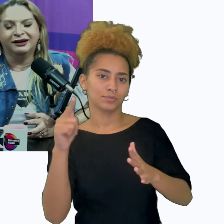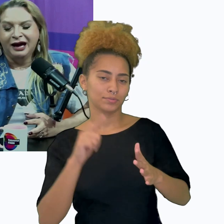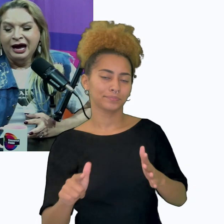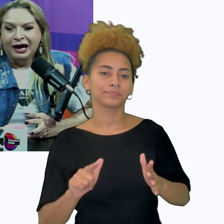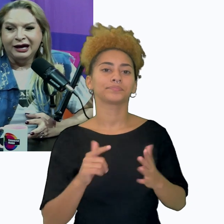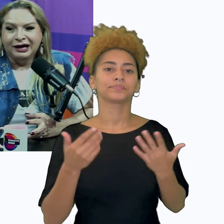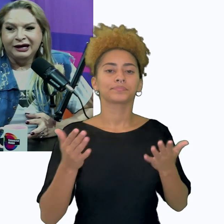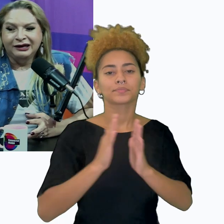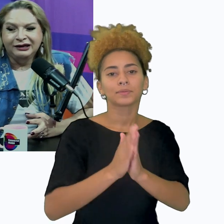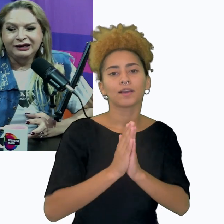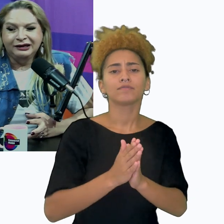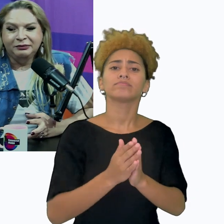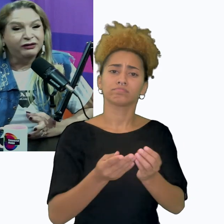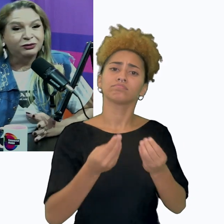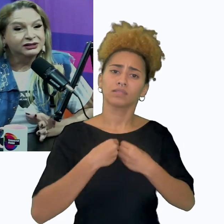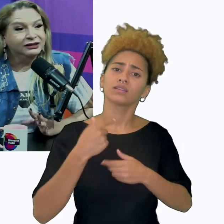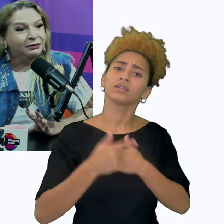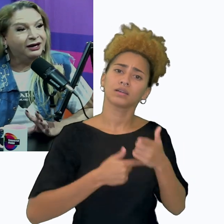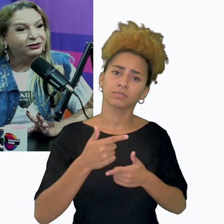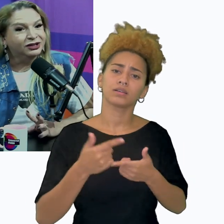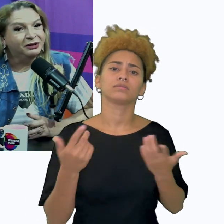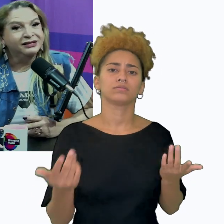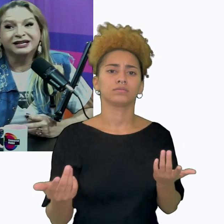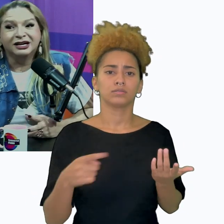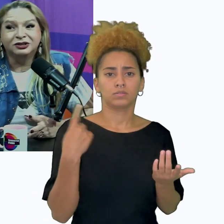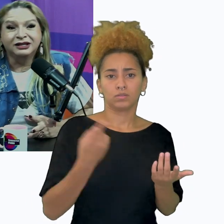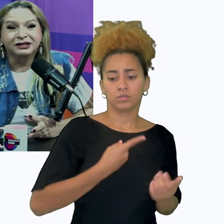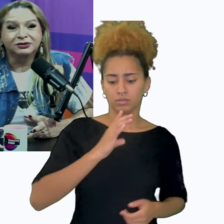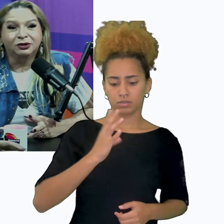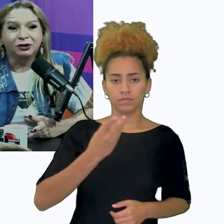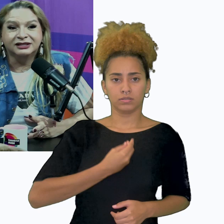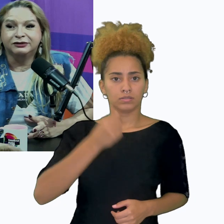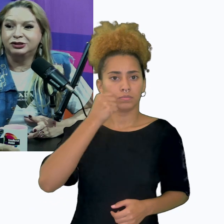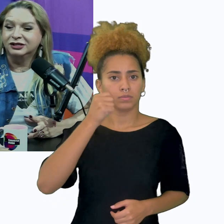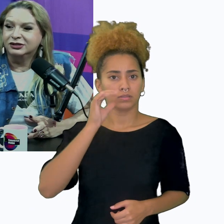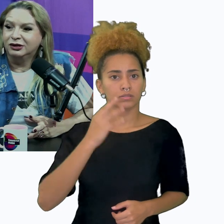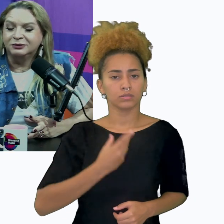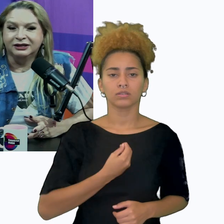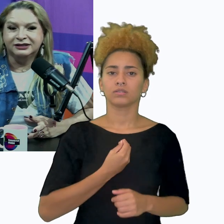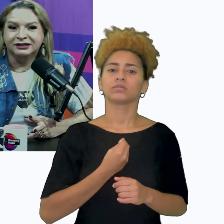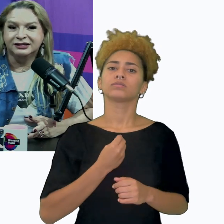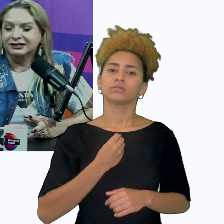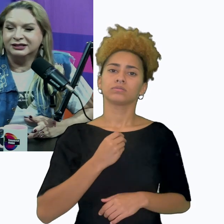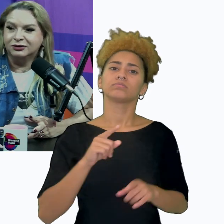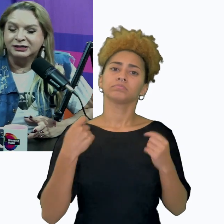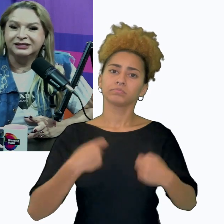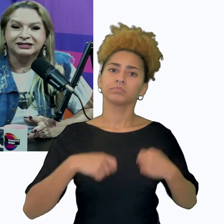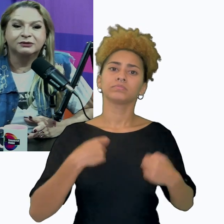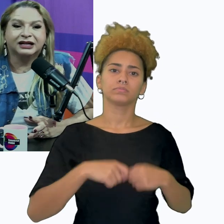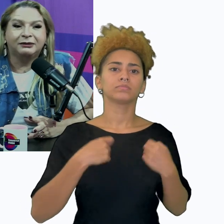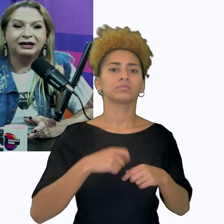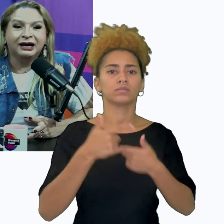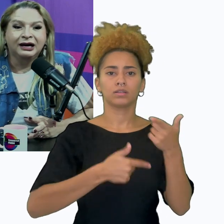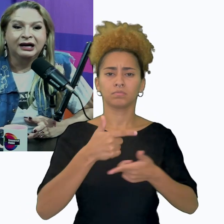o... E, por favor, nos deem trabalho. Acho que a minha mensagem é isso. Nós, travestis, nós, mulheres trans, transexuais,